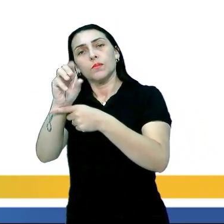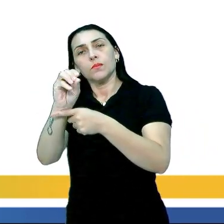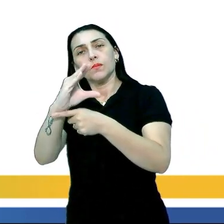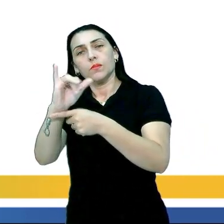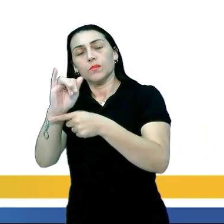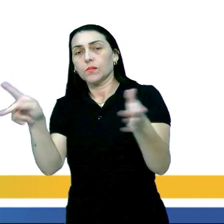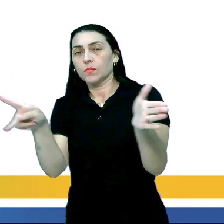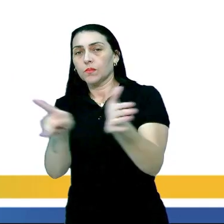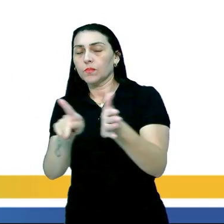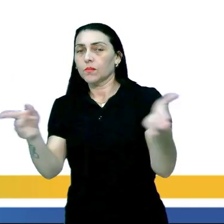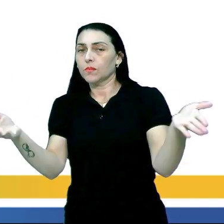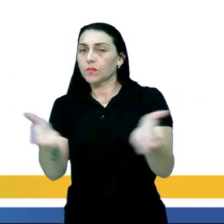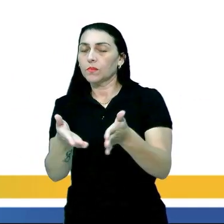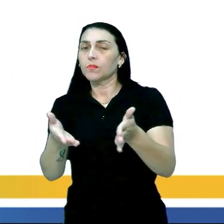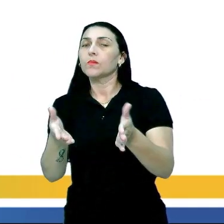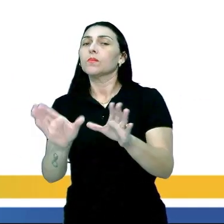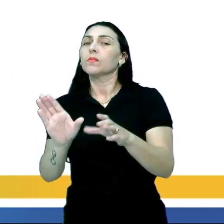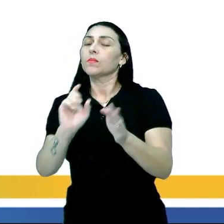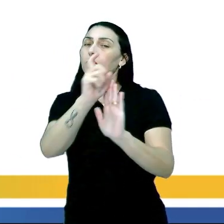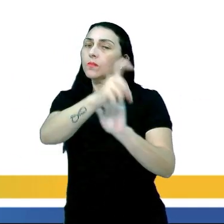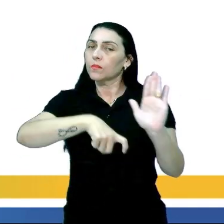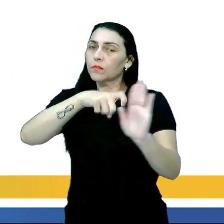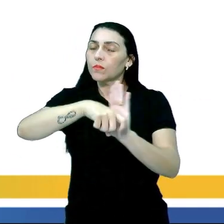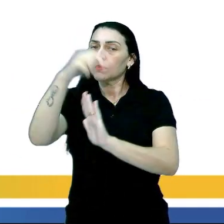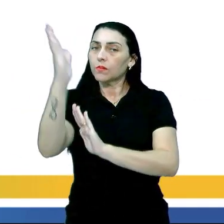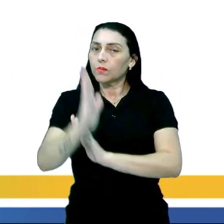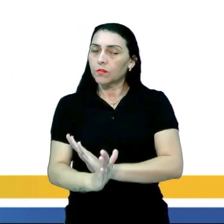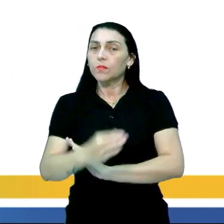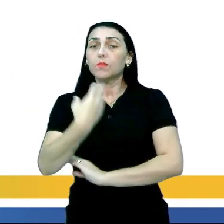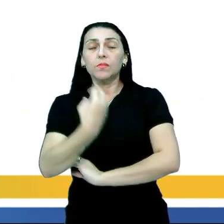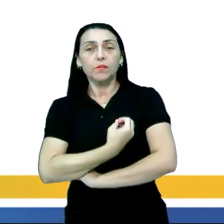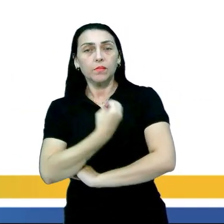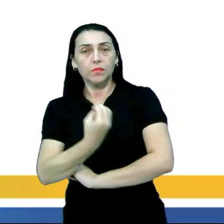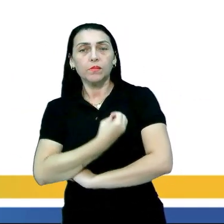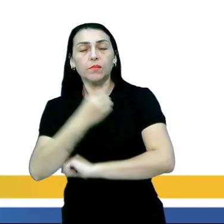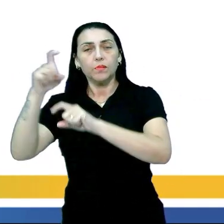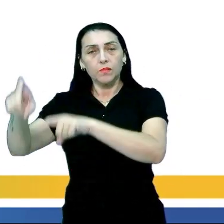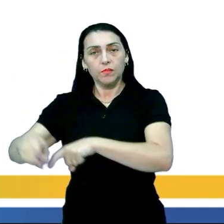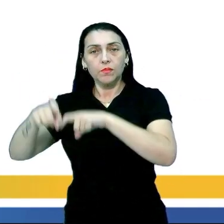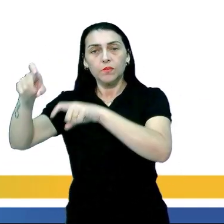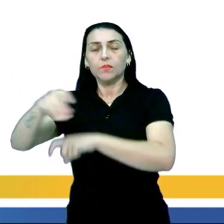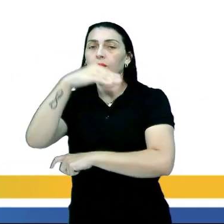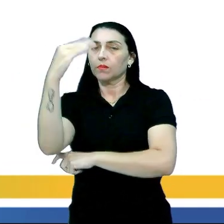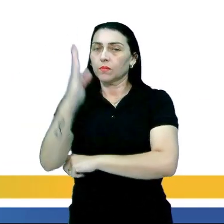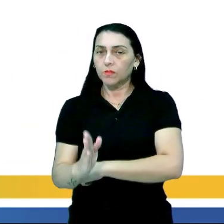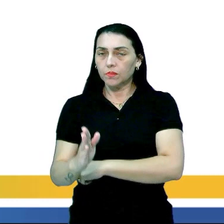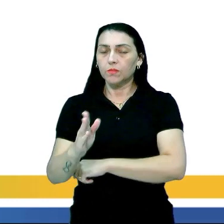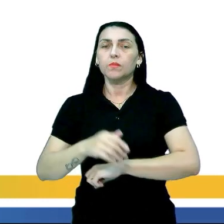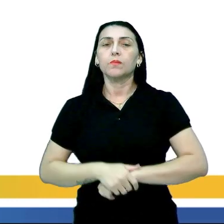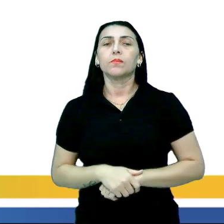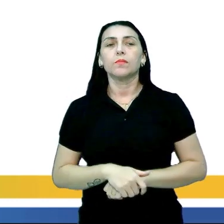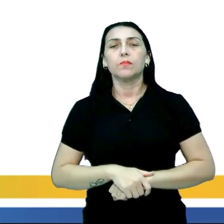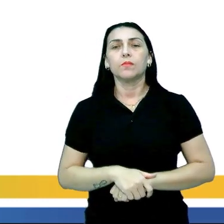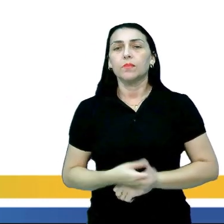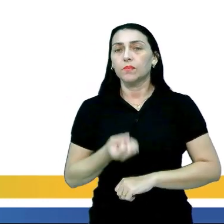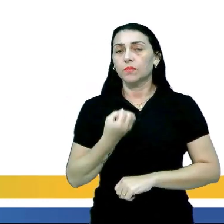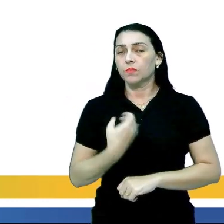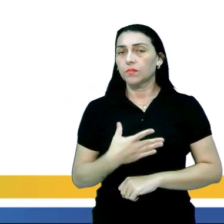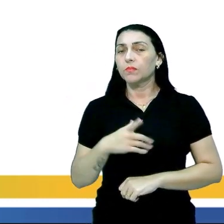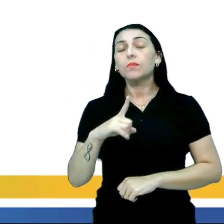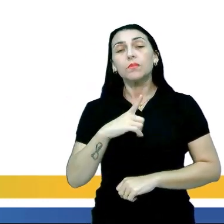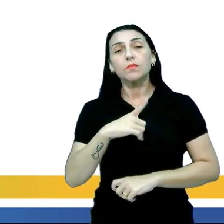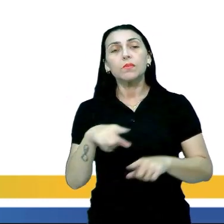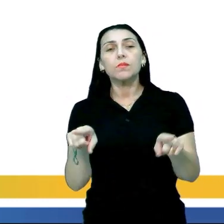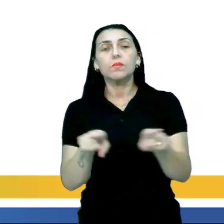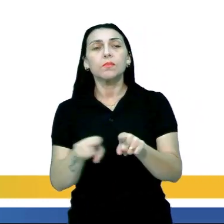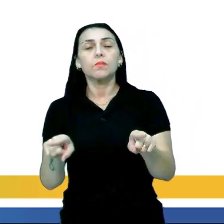parte hoje da atividade agropecuária brasileira, está presente aí no campo brasileiro. Bom, a gente